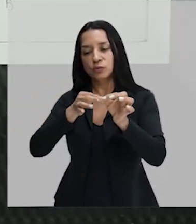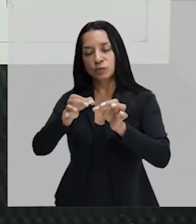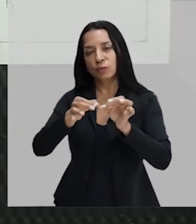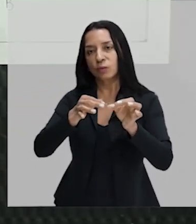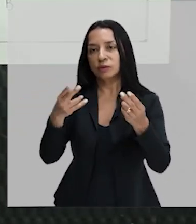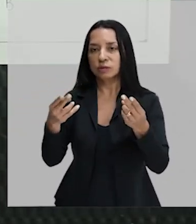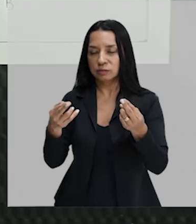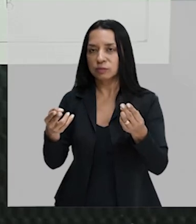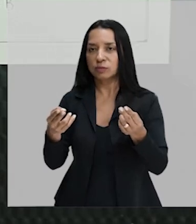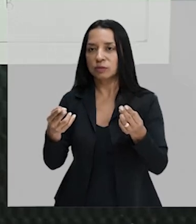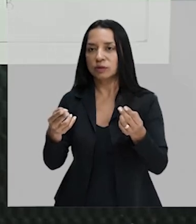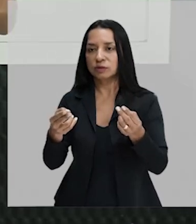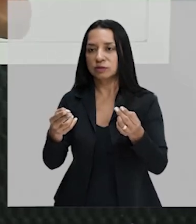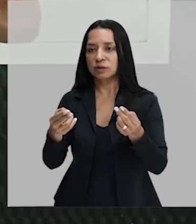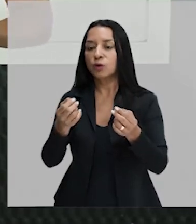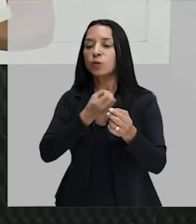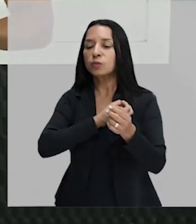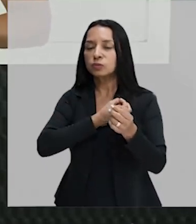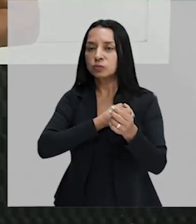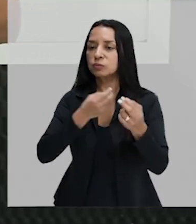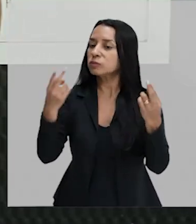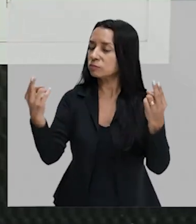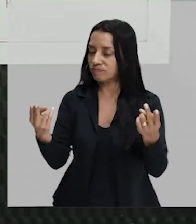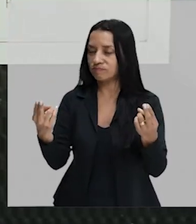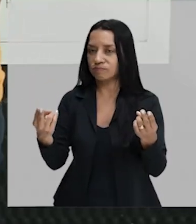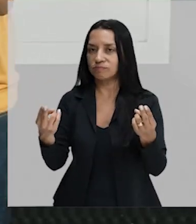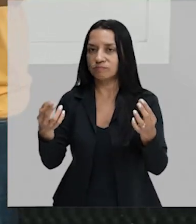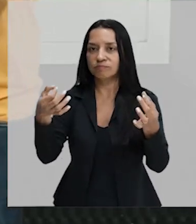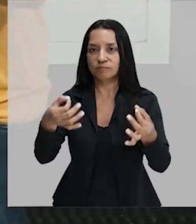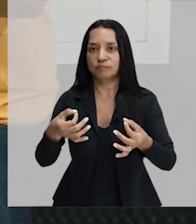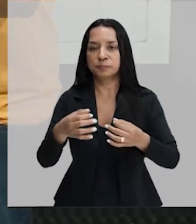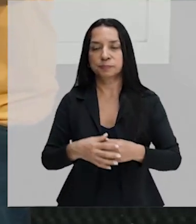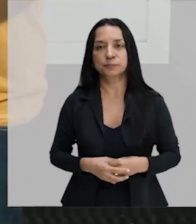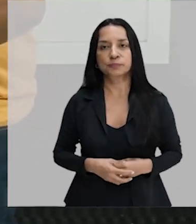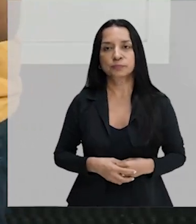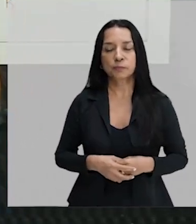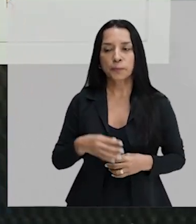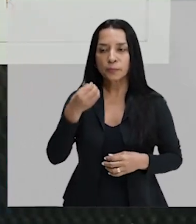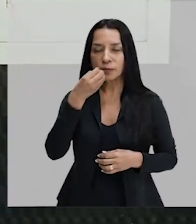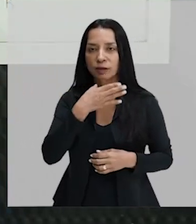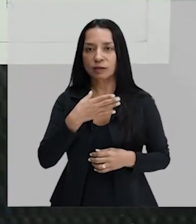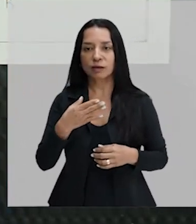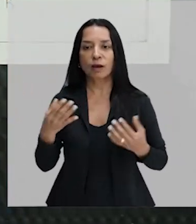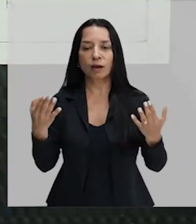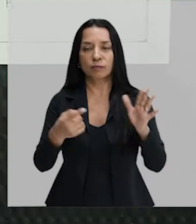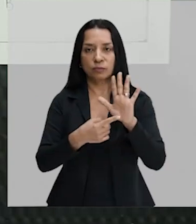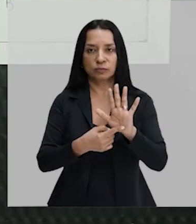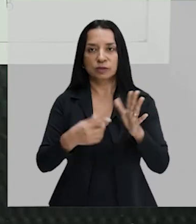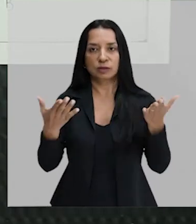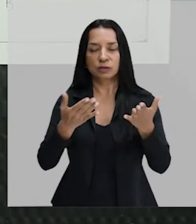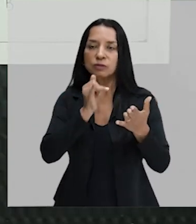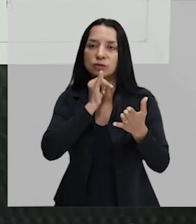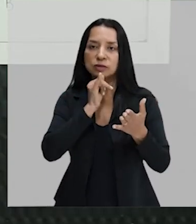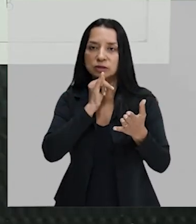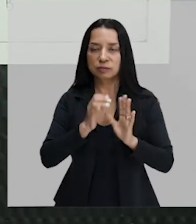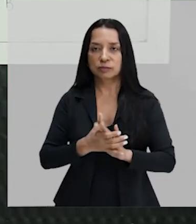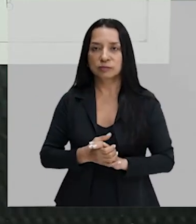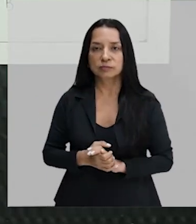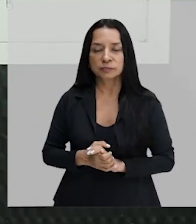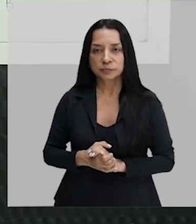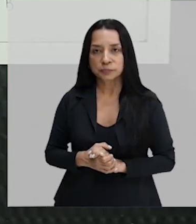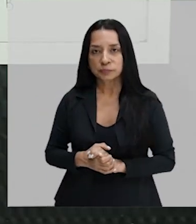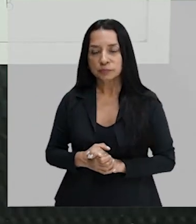soma é feita com os elementos de mesma posição. Certinho? Beleza, vamos mostrar aqui um exemplo. Aqui eu botei a notação matemática,